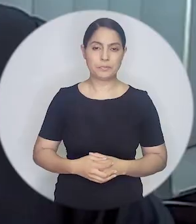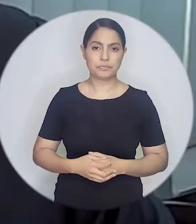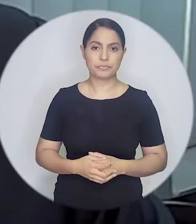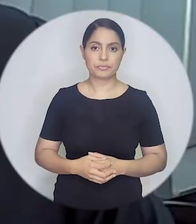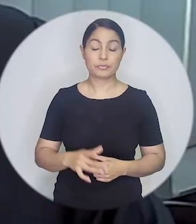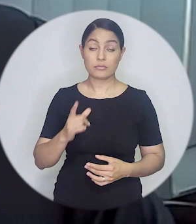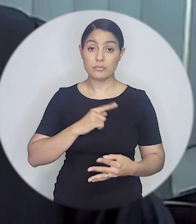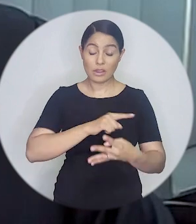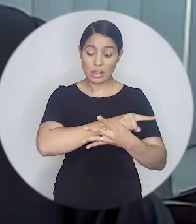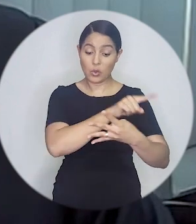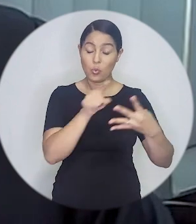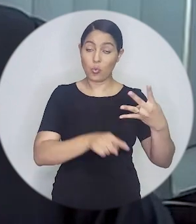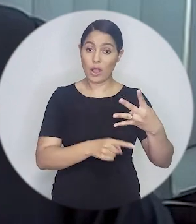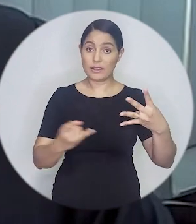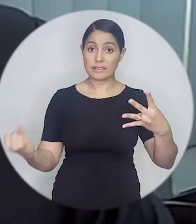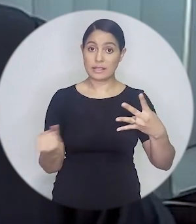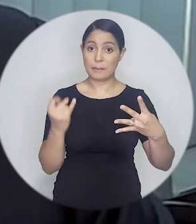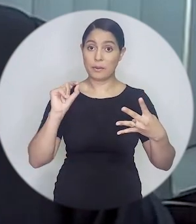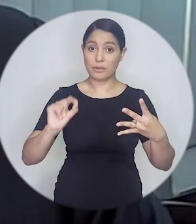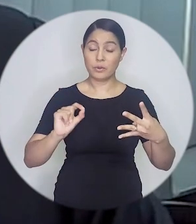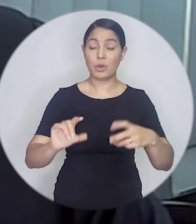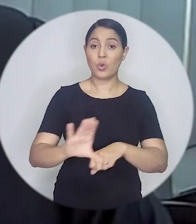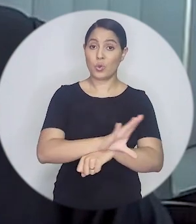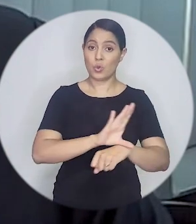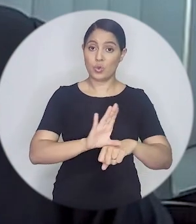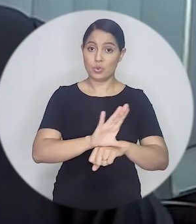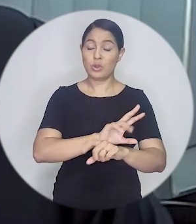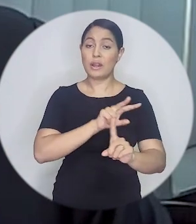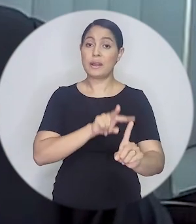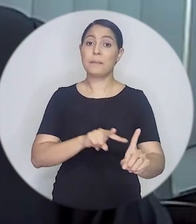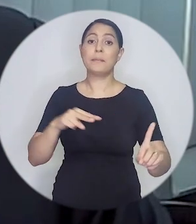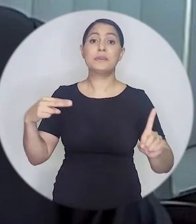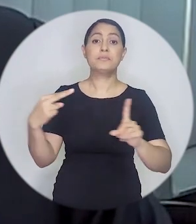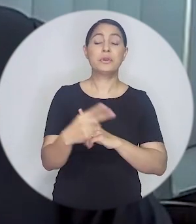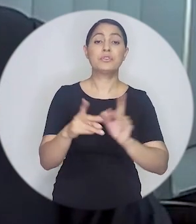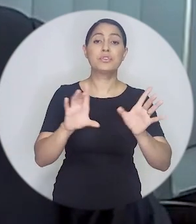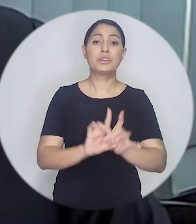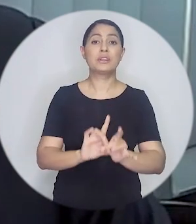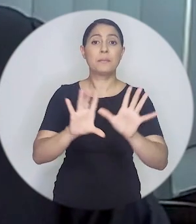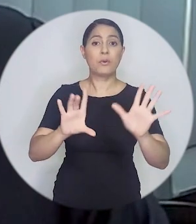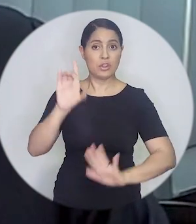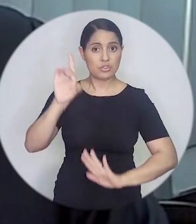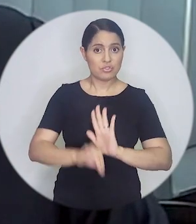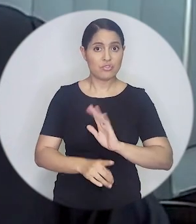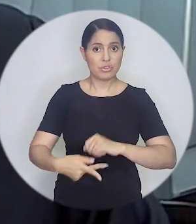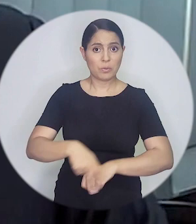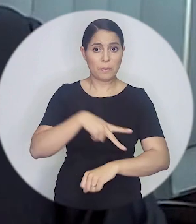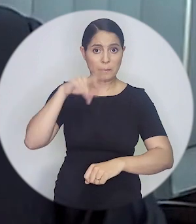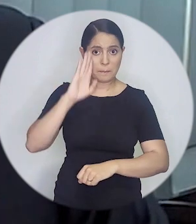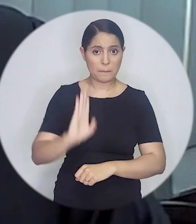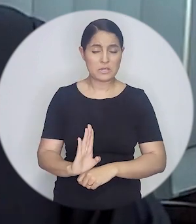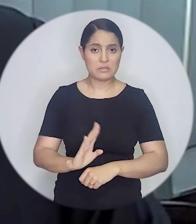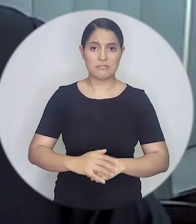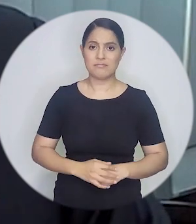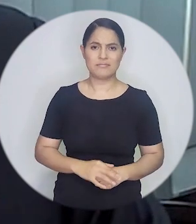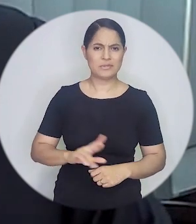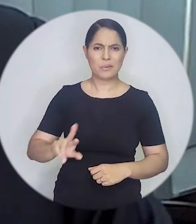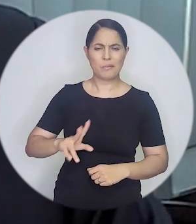cultural. As 4 linhas que importam são as 4 linhas da Constituição na perspectiva do Estado Democrático de